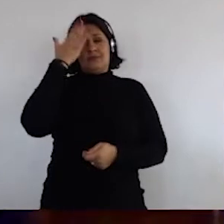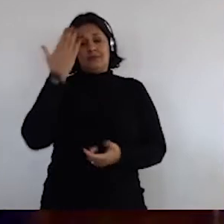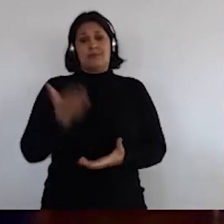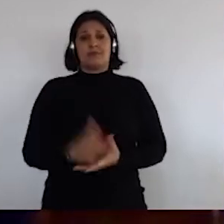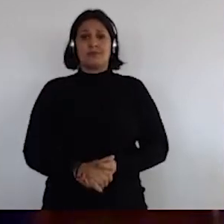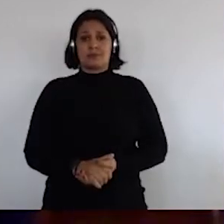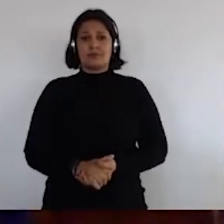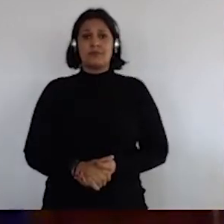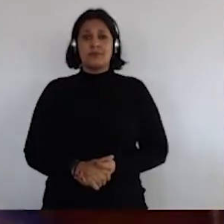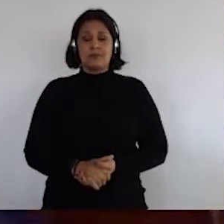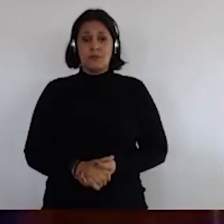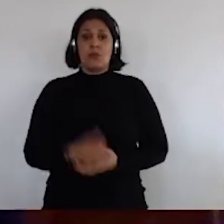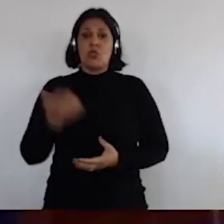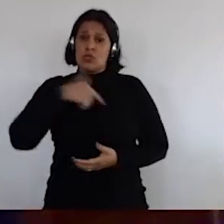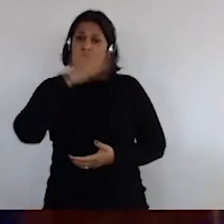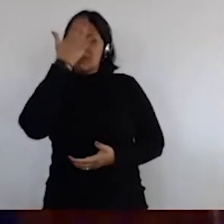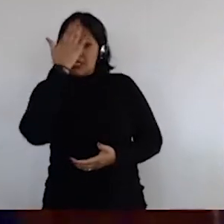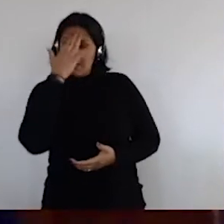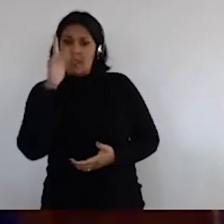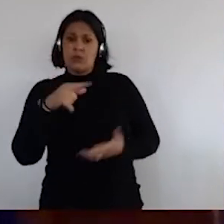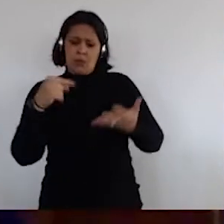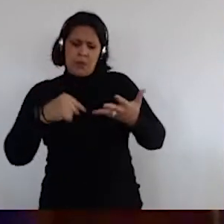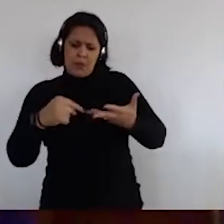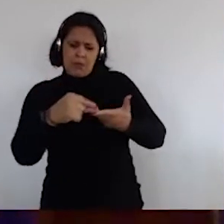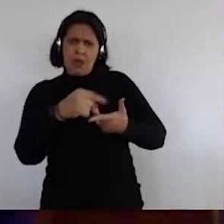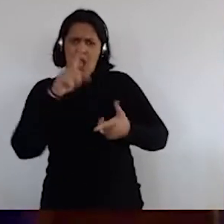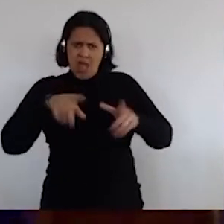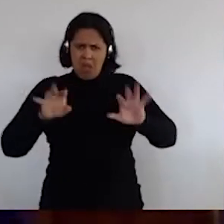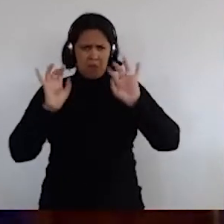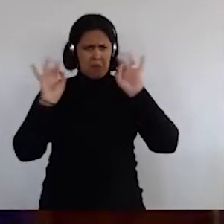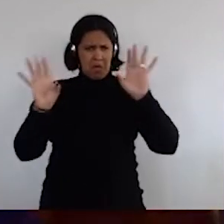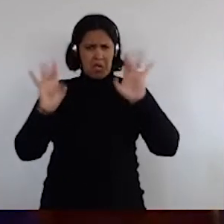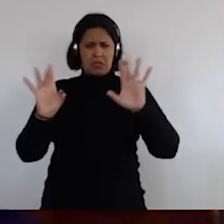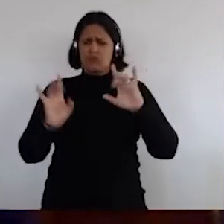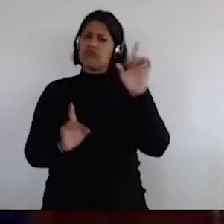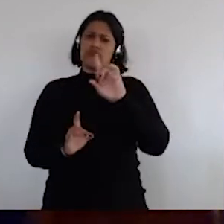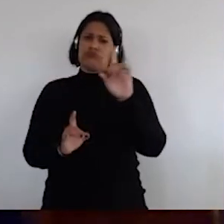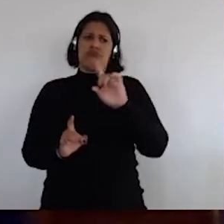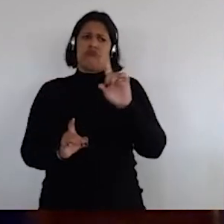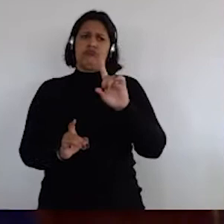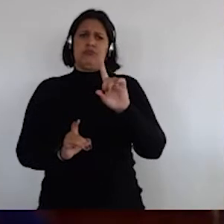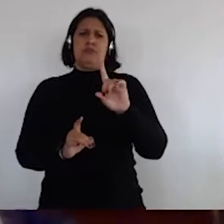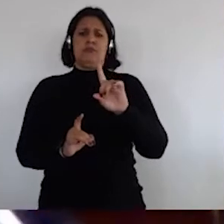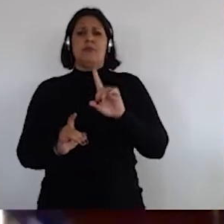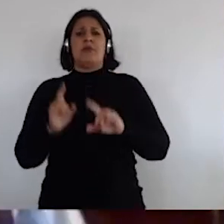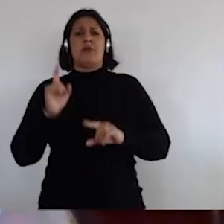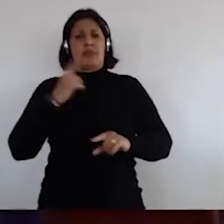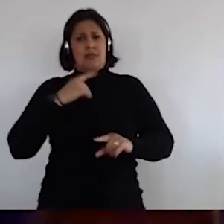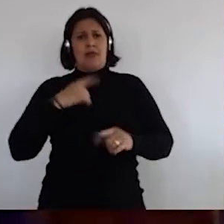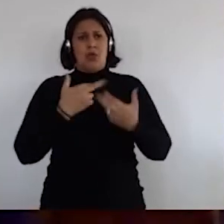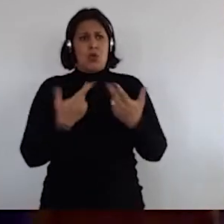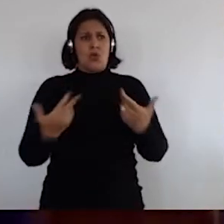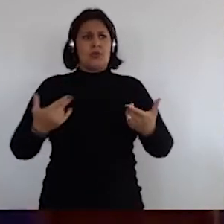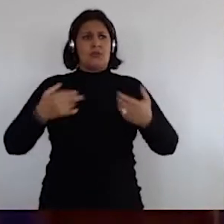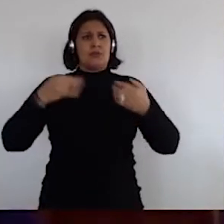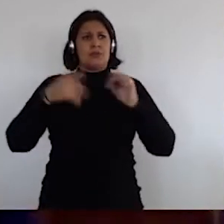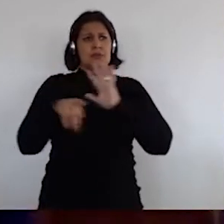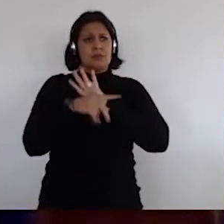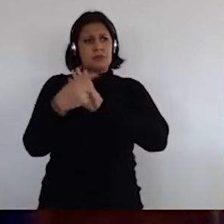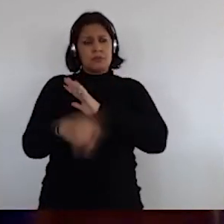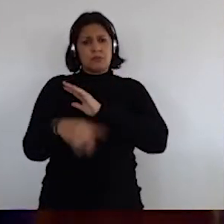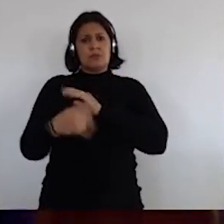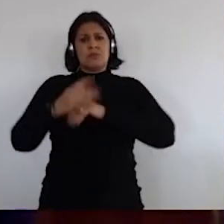sabemos todos, não são privilégios. As prerrogativas e as imunidades, que pertencem à nossa profissão, a profissão